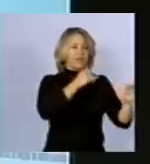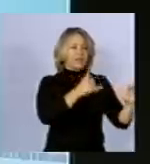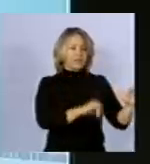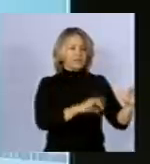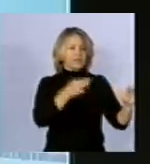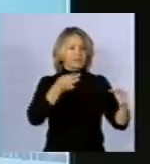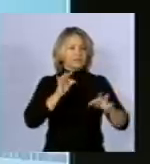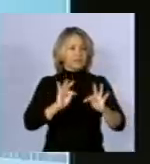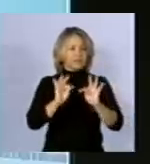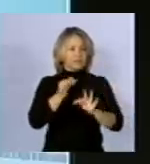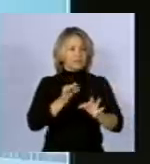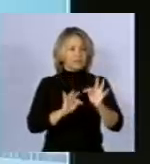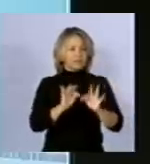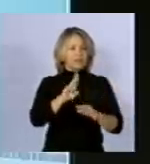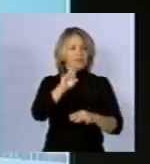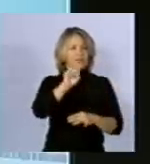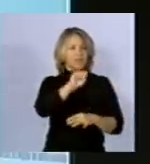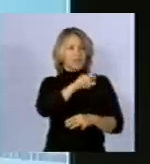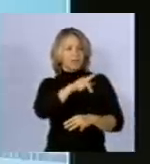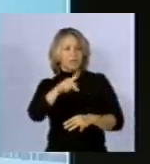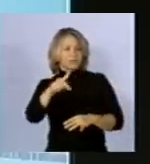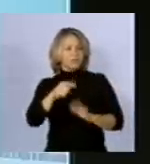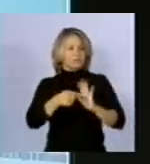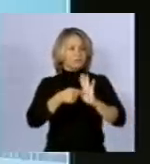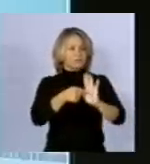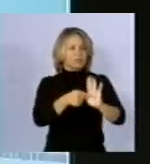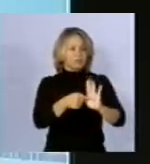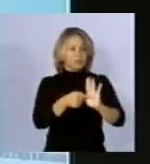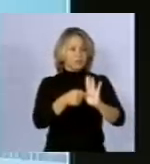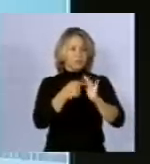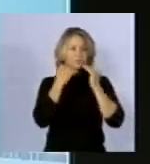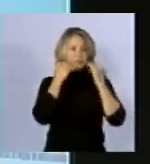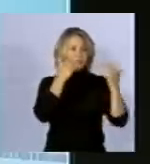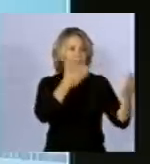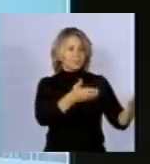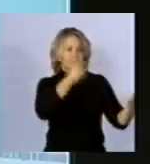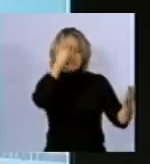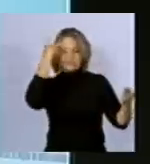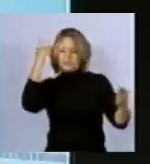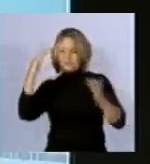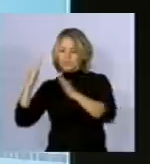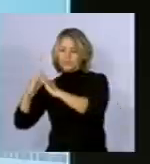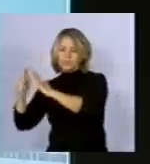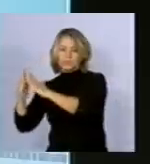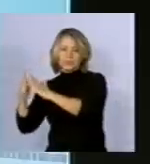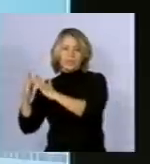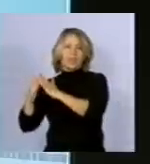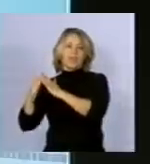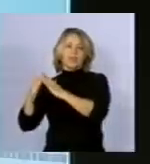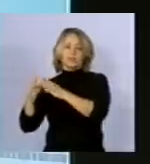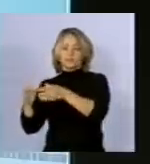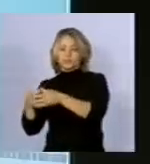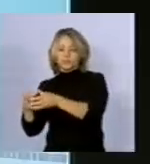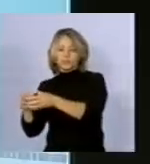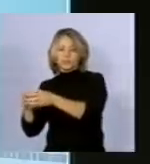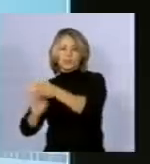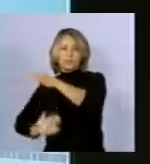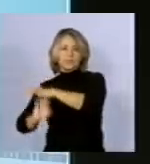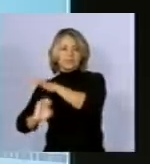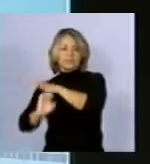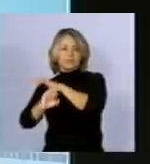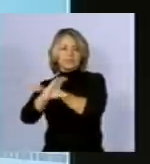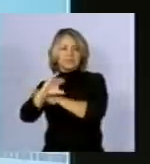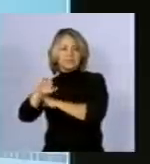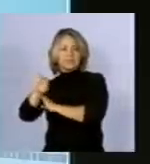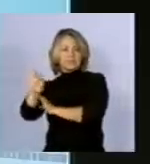eletrotécnica da USP eh indicou uma exposição dos moradores da companhia City e Vale lembrar